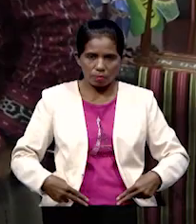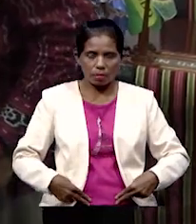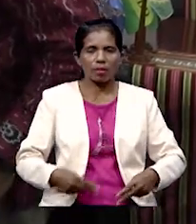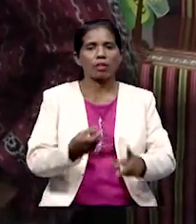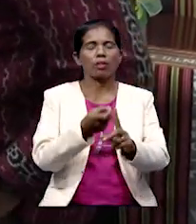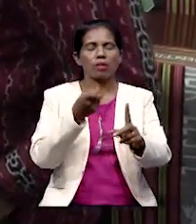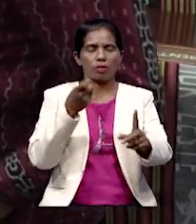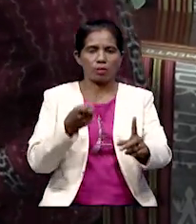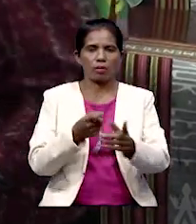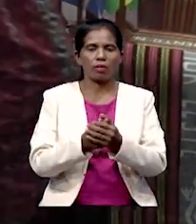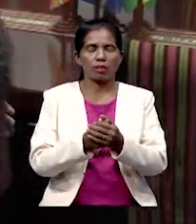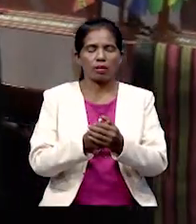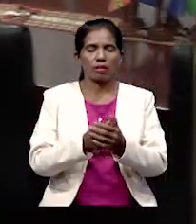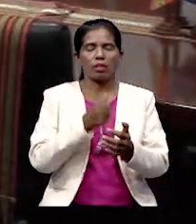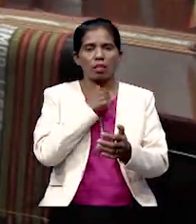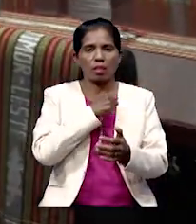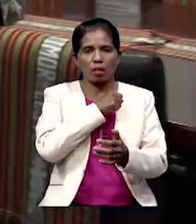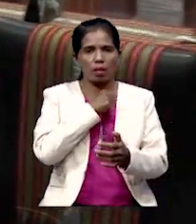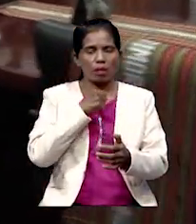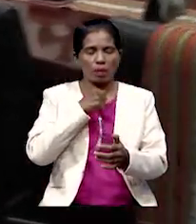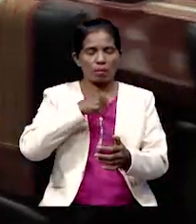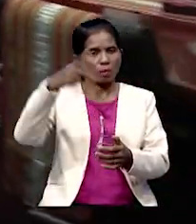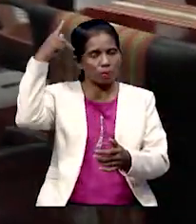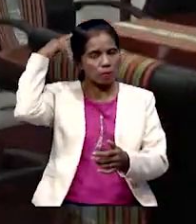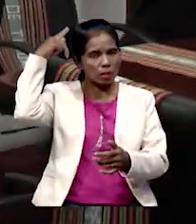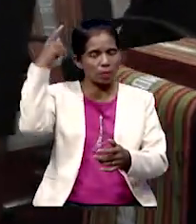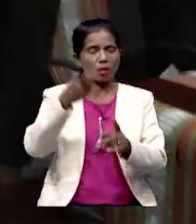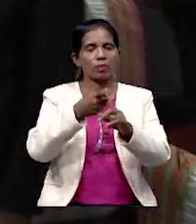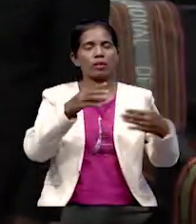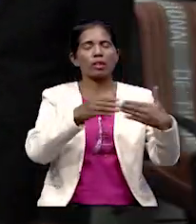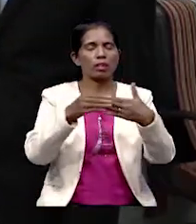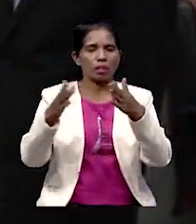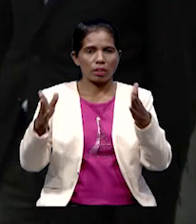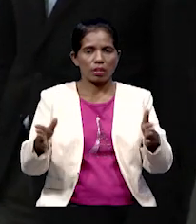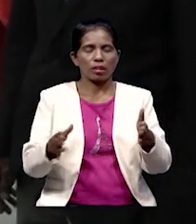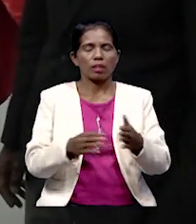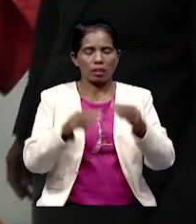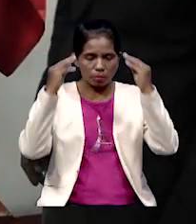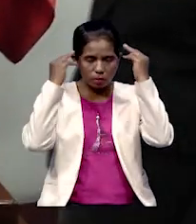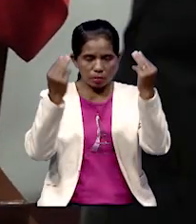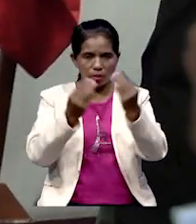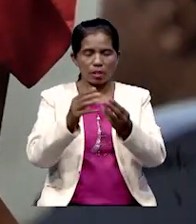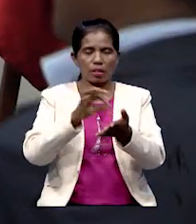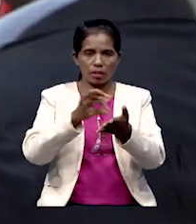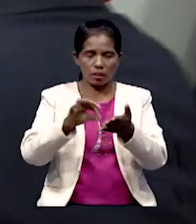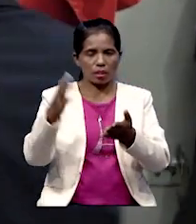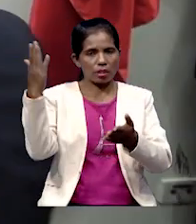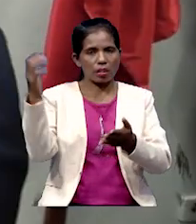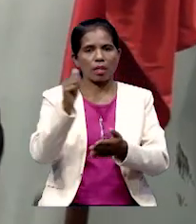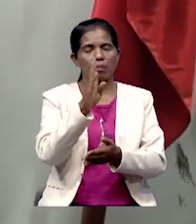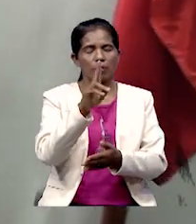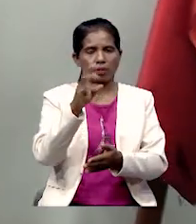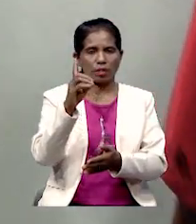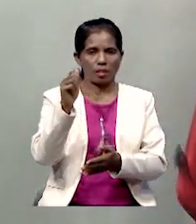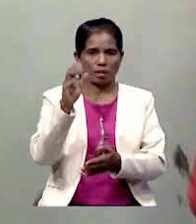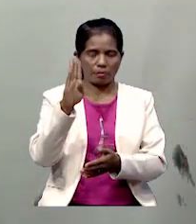hosi santidade Papa Francisco o líder bot musulmano niang nebe asina iha Abu Dhabi. Hafoi ha soru malu